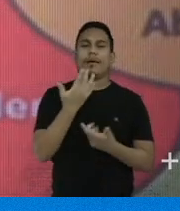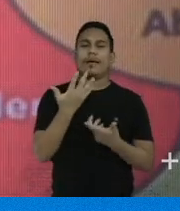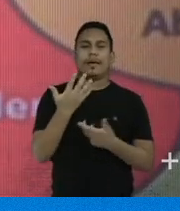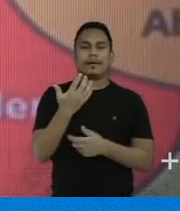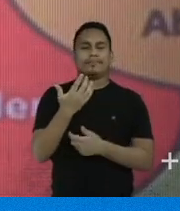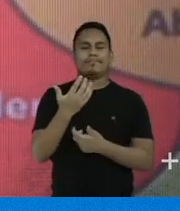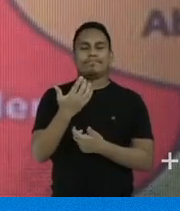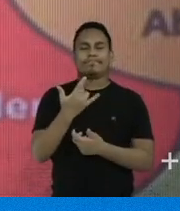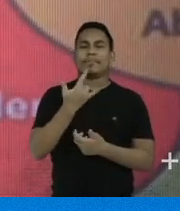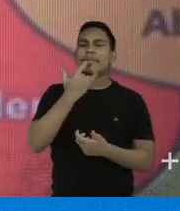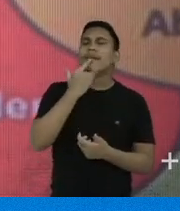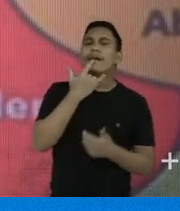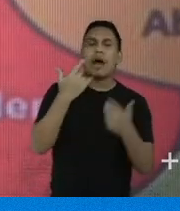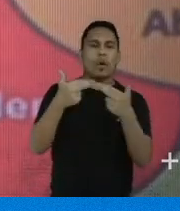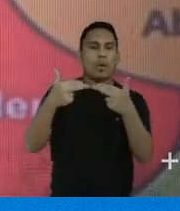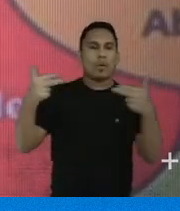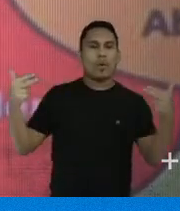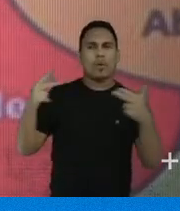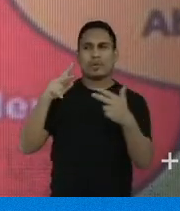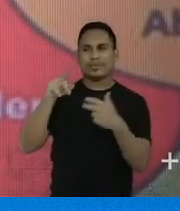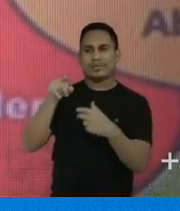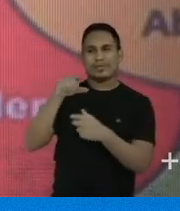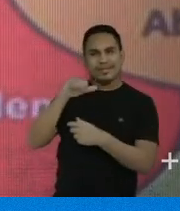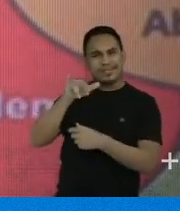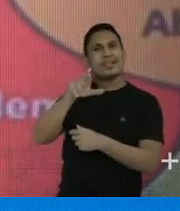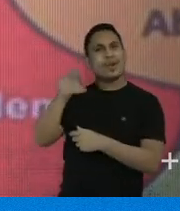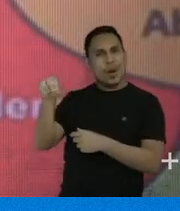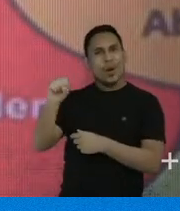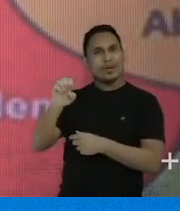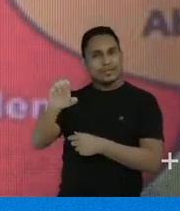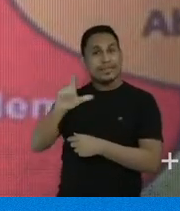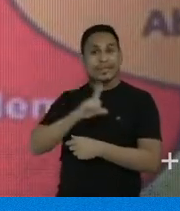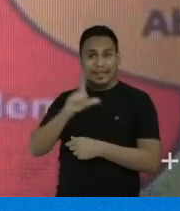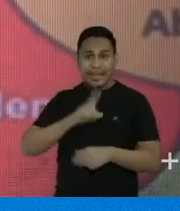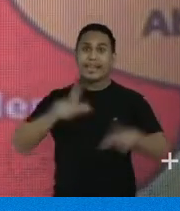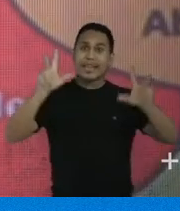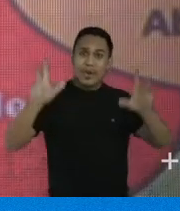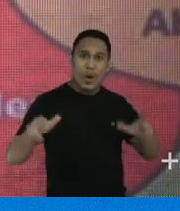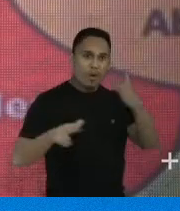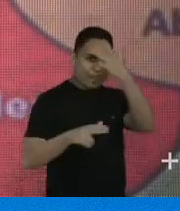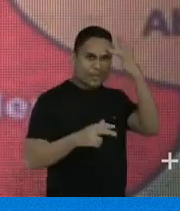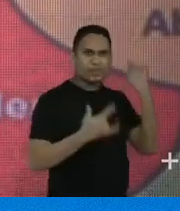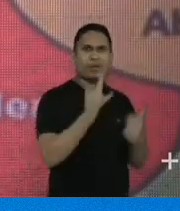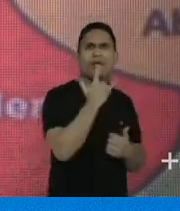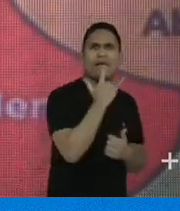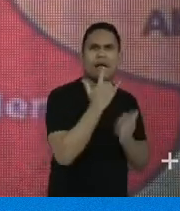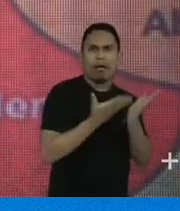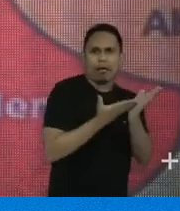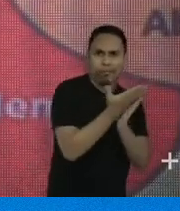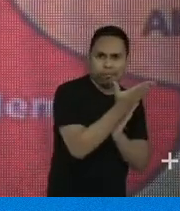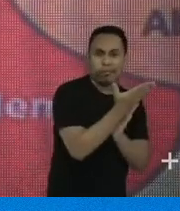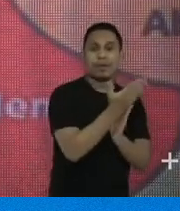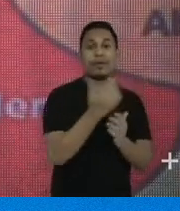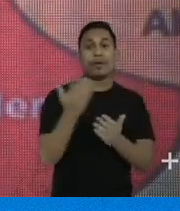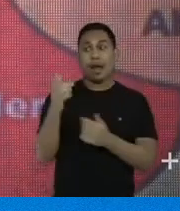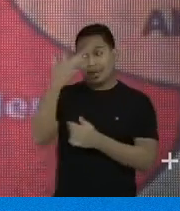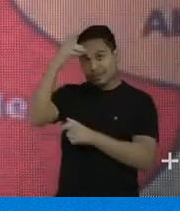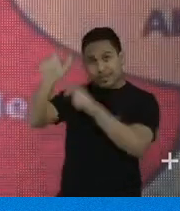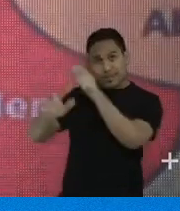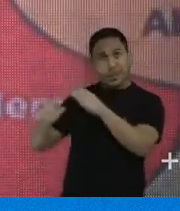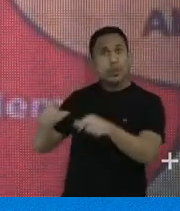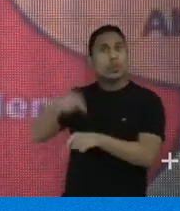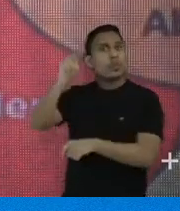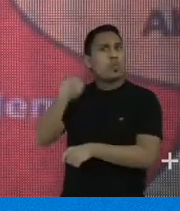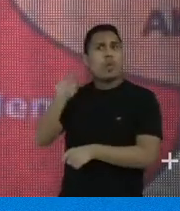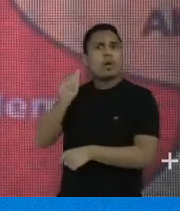cursa com uma cirrose tal qual de um alcoólatra, em alguém que muitas vezes nunca ingeriu álcool, mas por conta